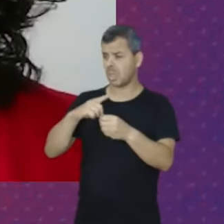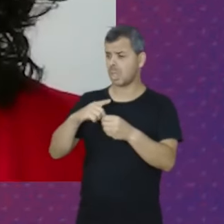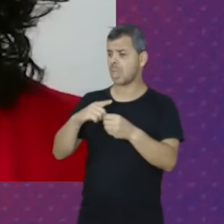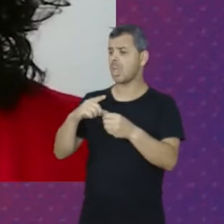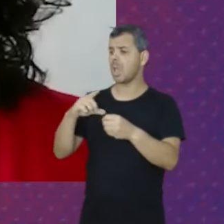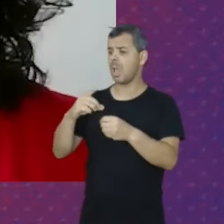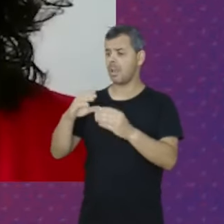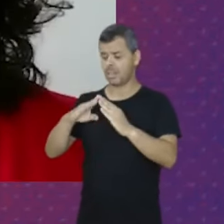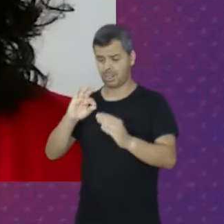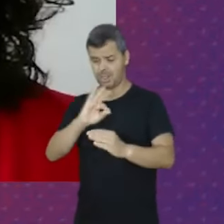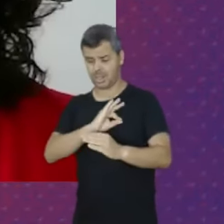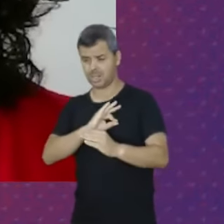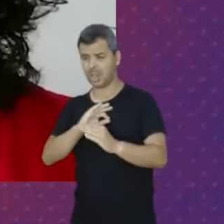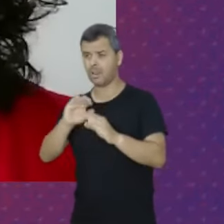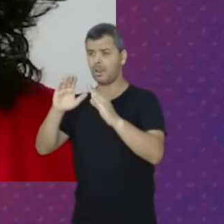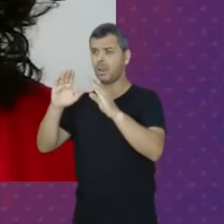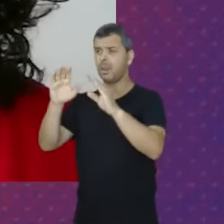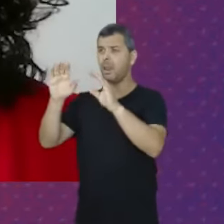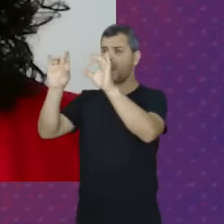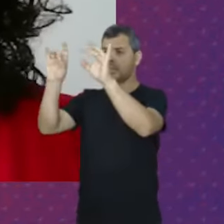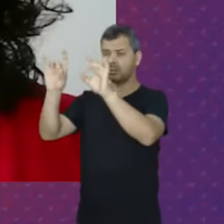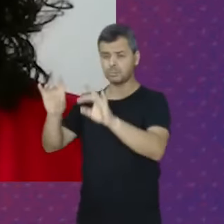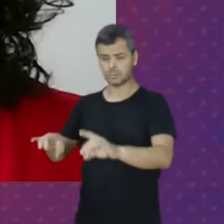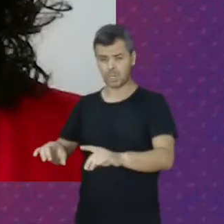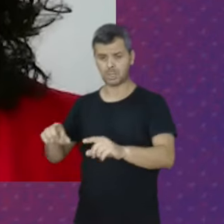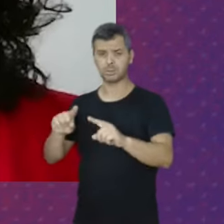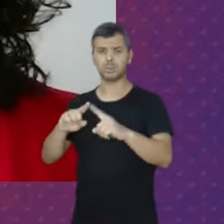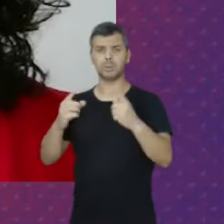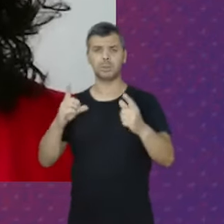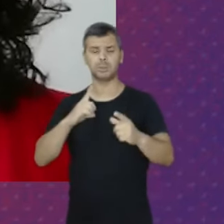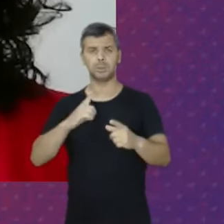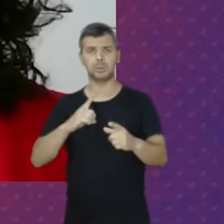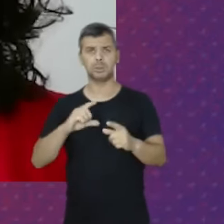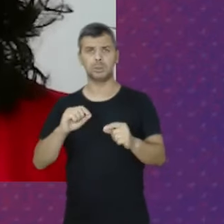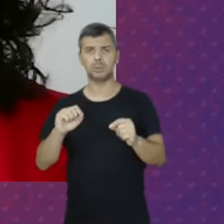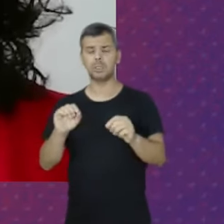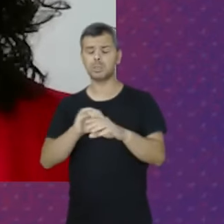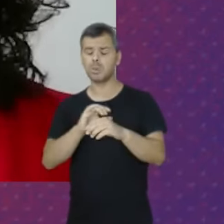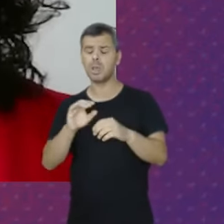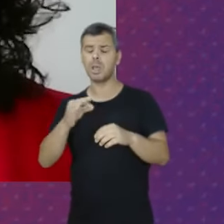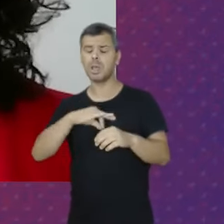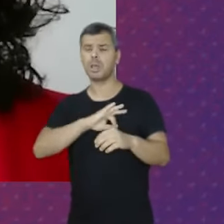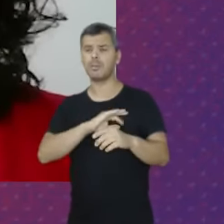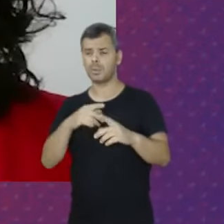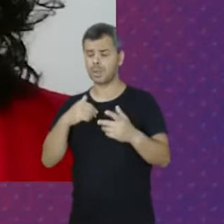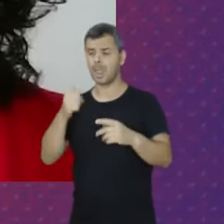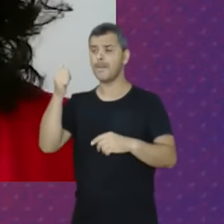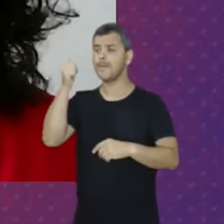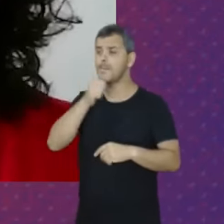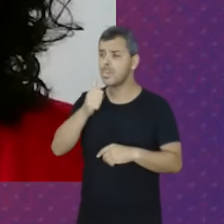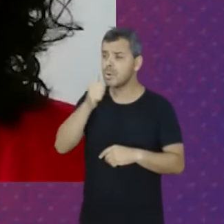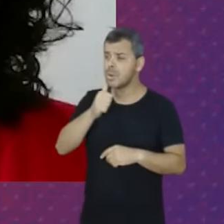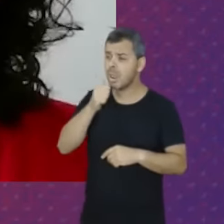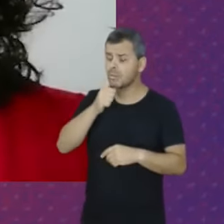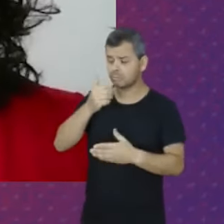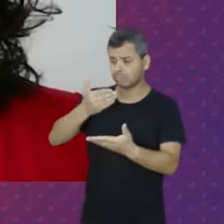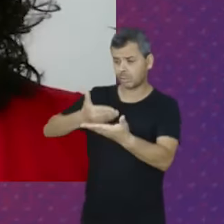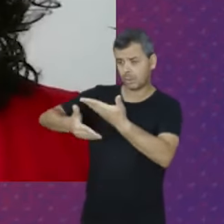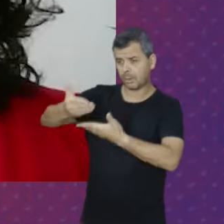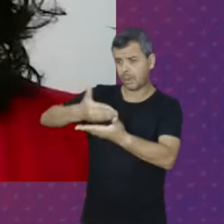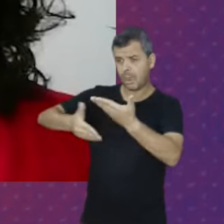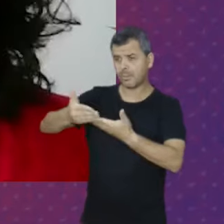na proteção de criança e adolescente, algumas são as delegacias das mulheres que atendem,